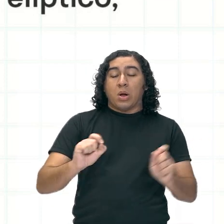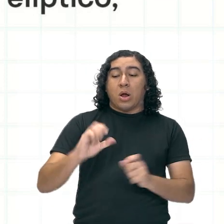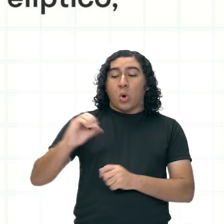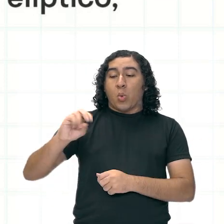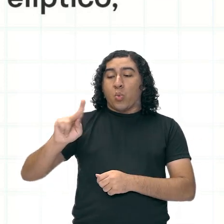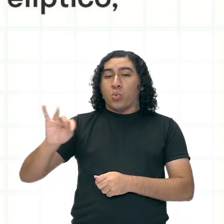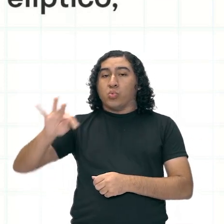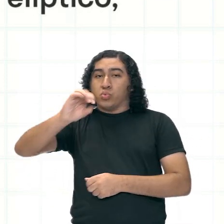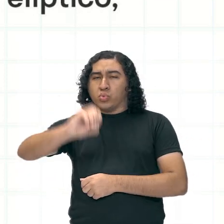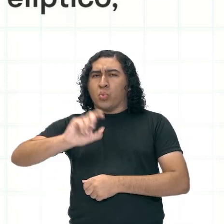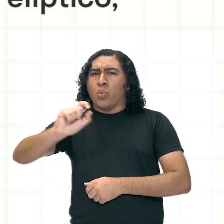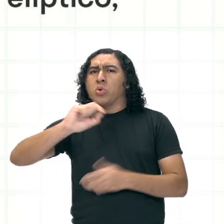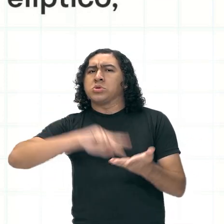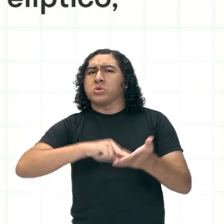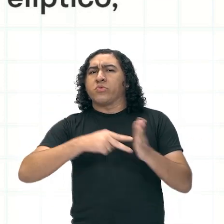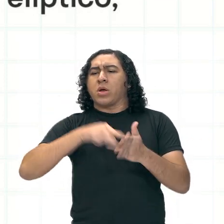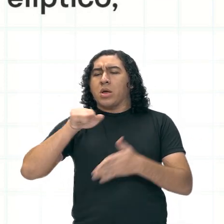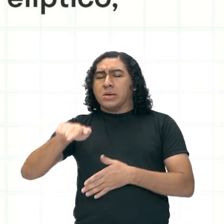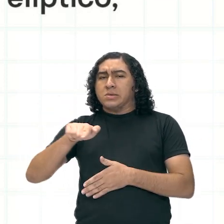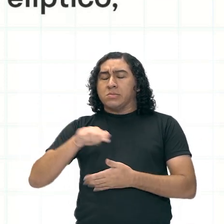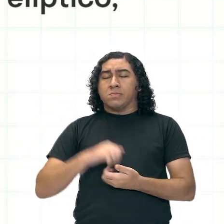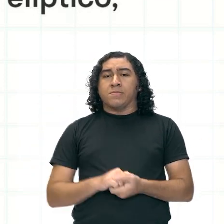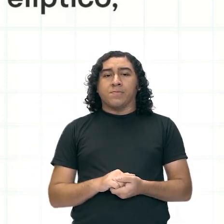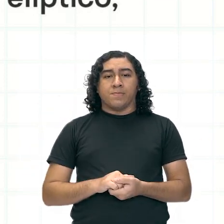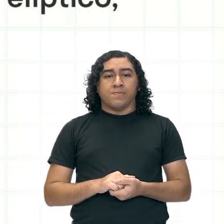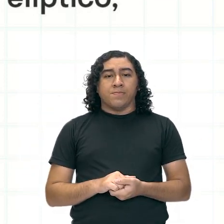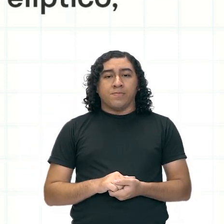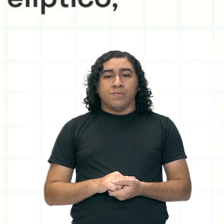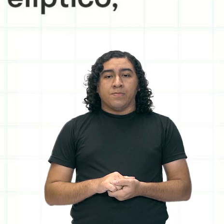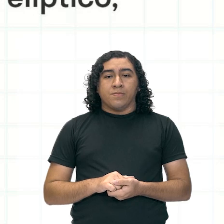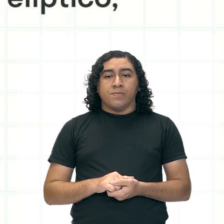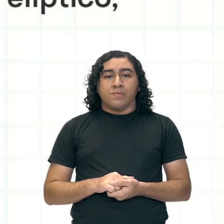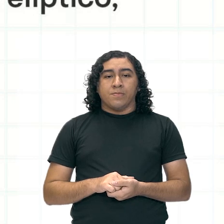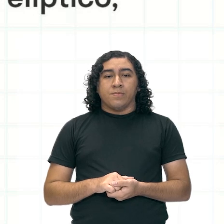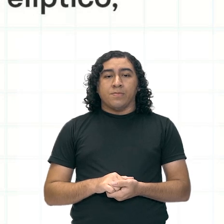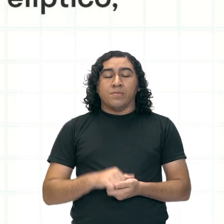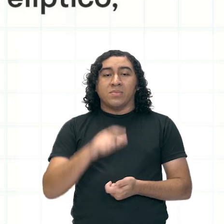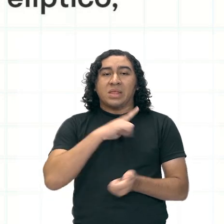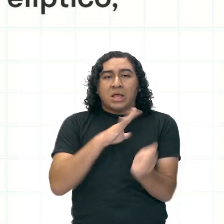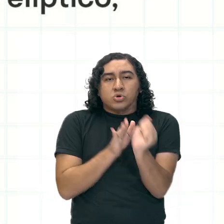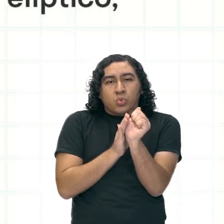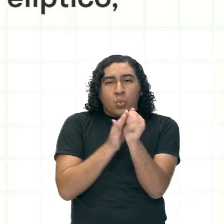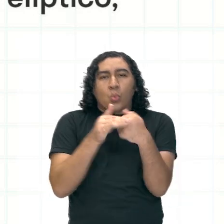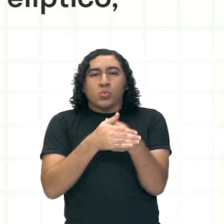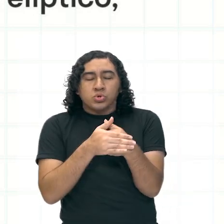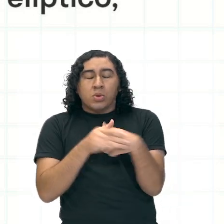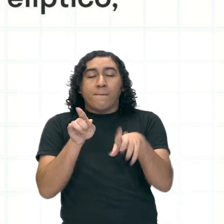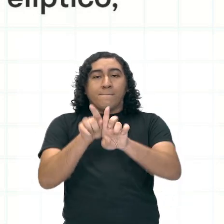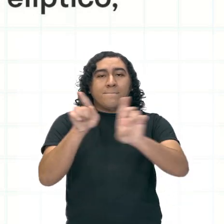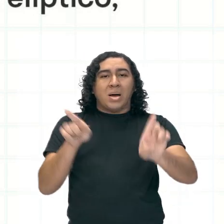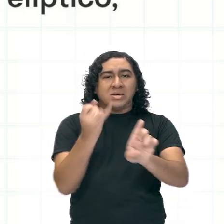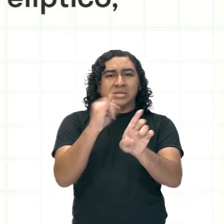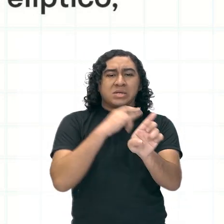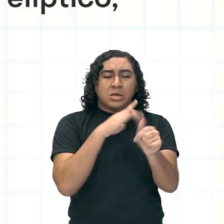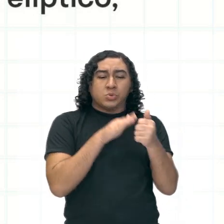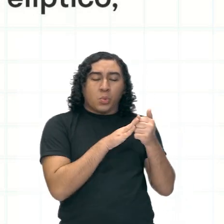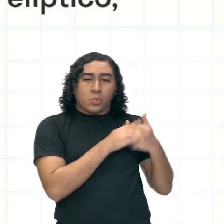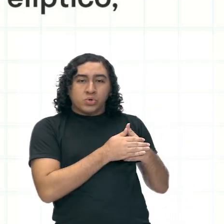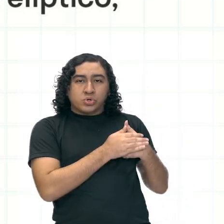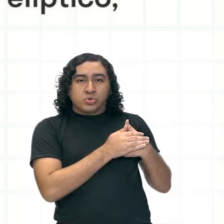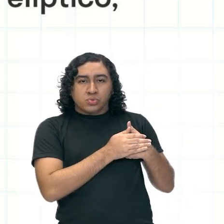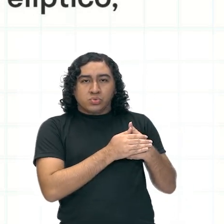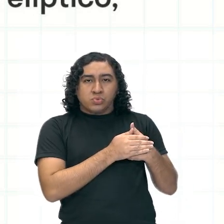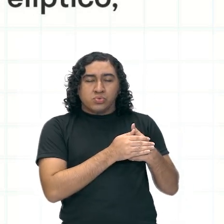oculto. Gente, o que é o sujeito oculto? Pessoal, é aquele sujeito que está escondido. Mas o fato de estar